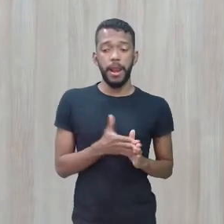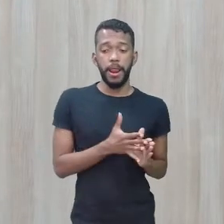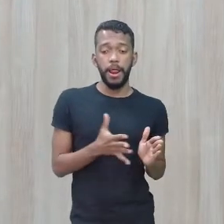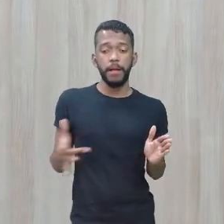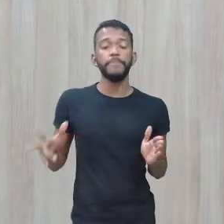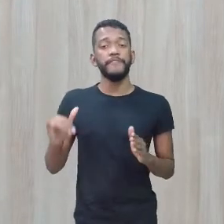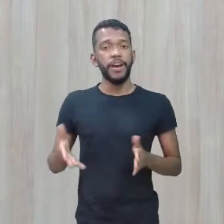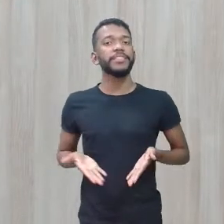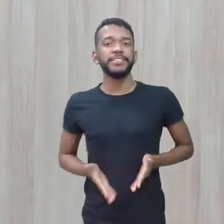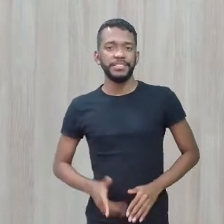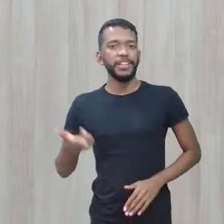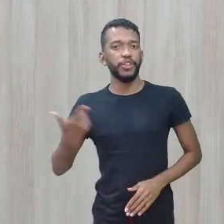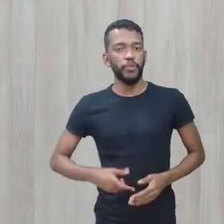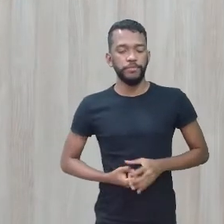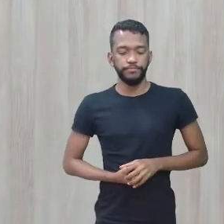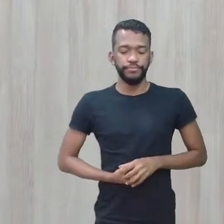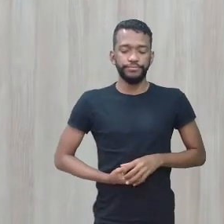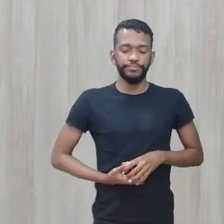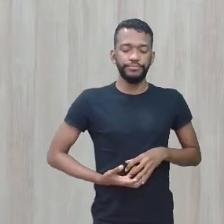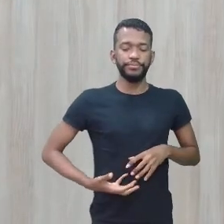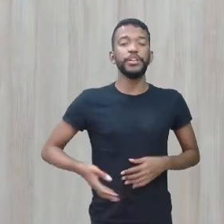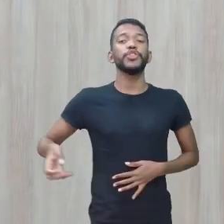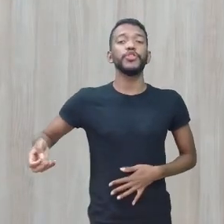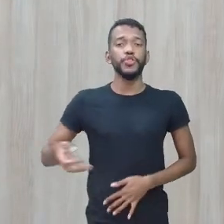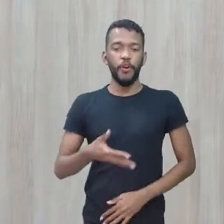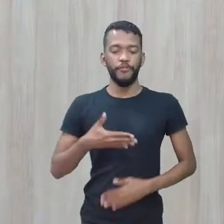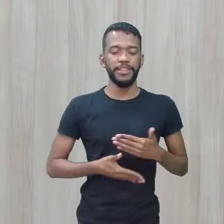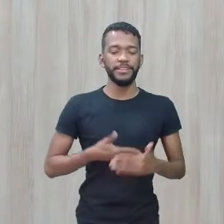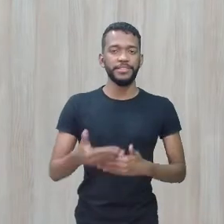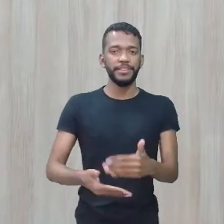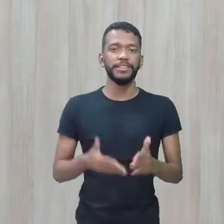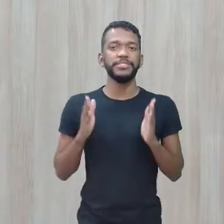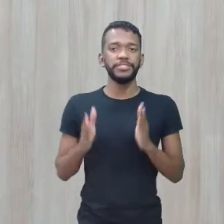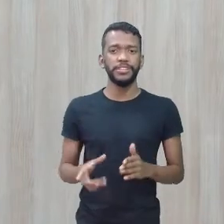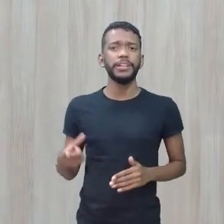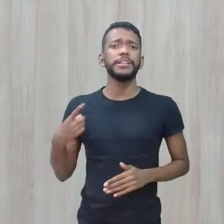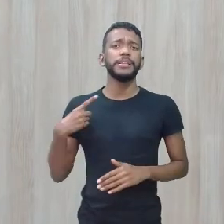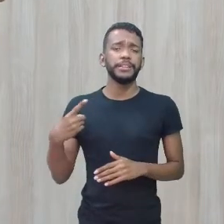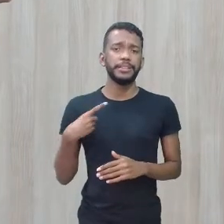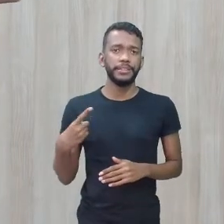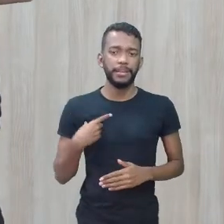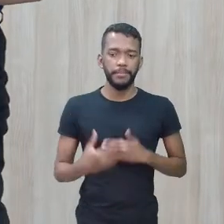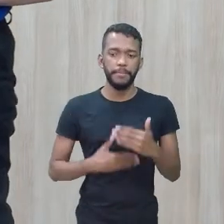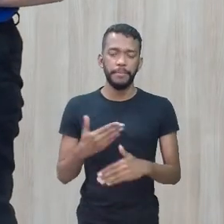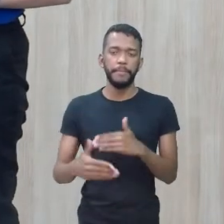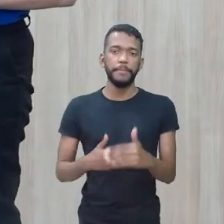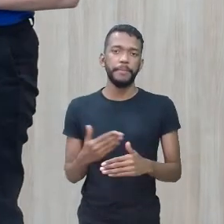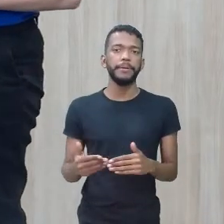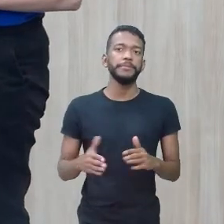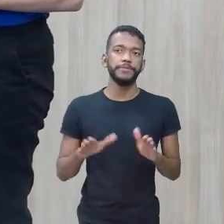criança, então vai gerar novos descendentes, vai perpetuando a espécie.